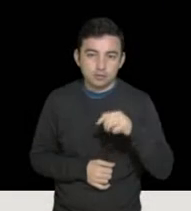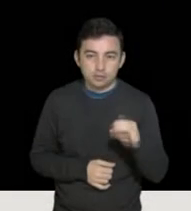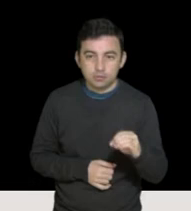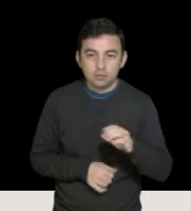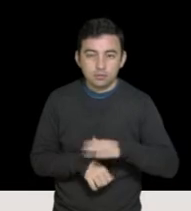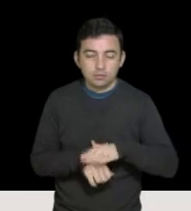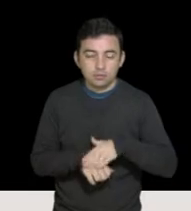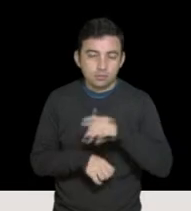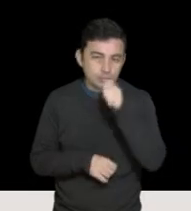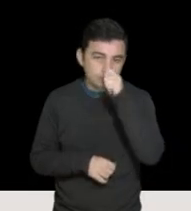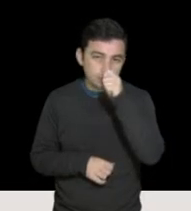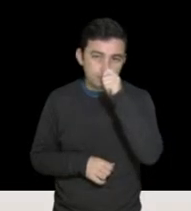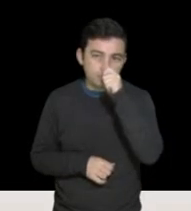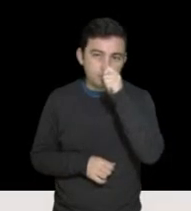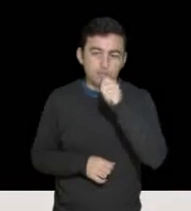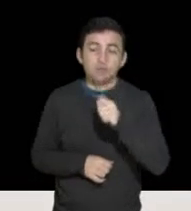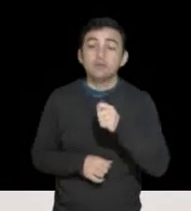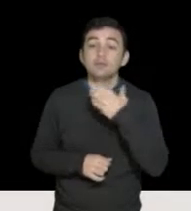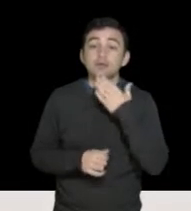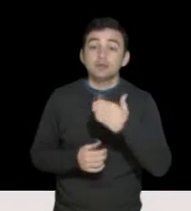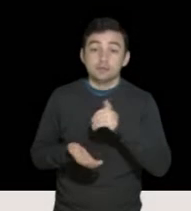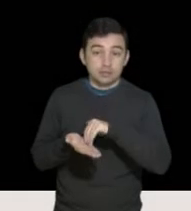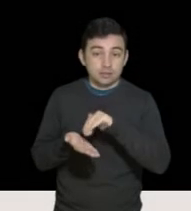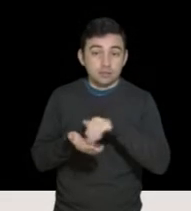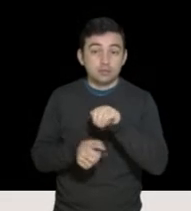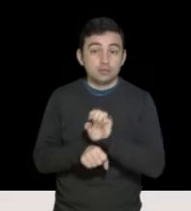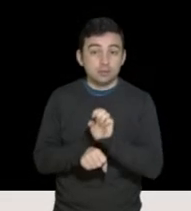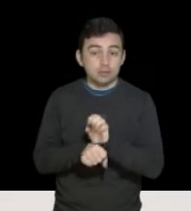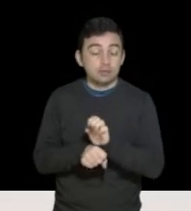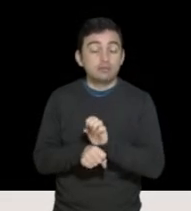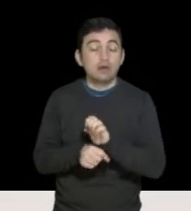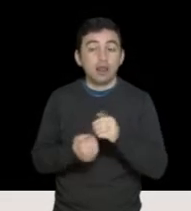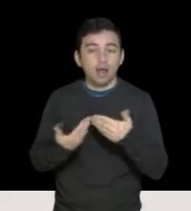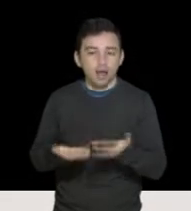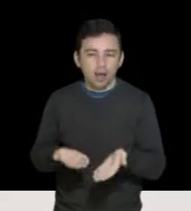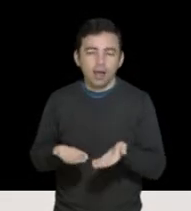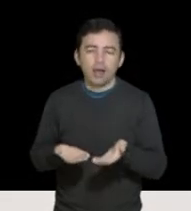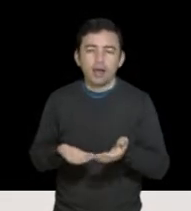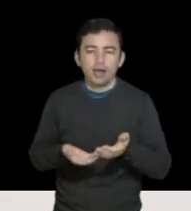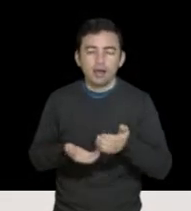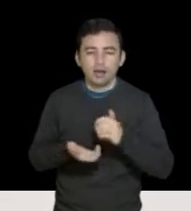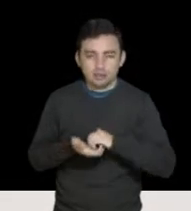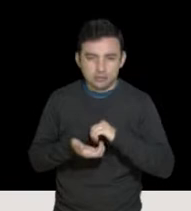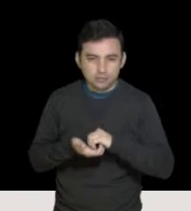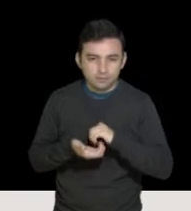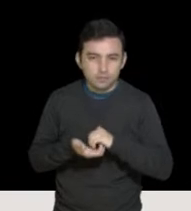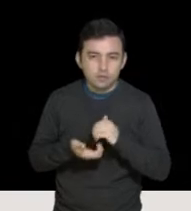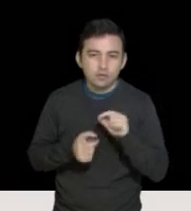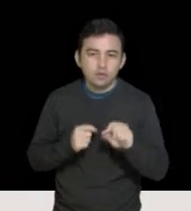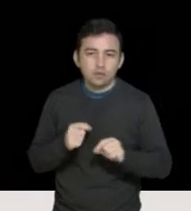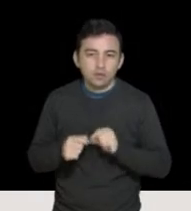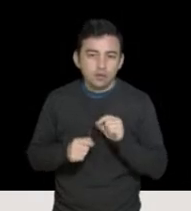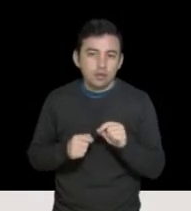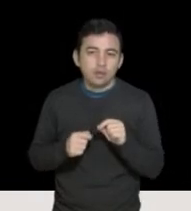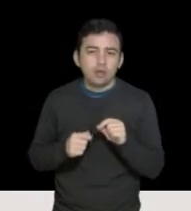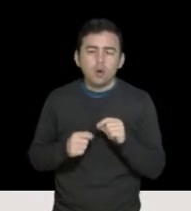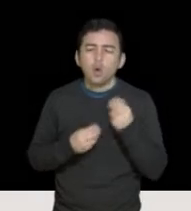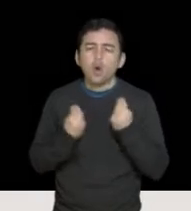deputado João Amin, solicitando ao secretário de Estado da Casa Civil informações acerca de como